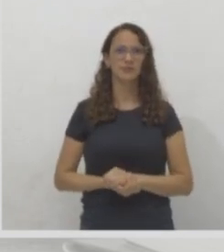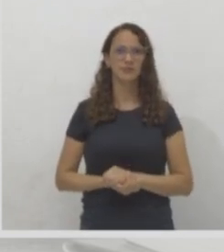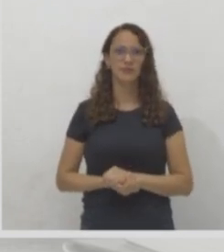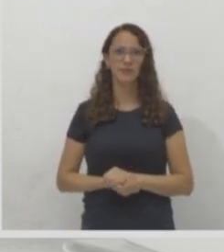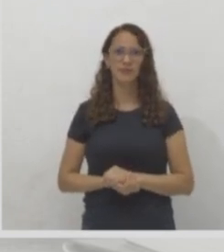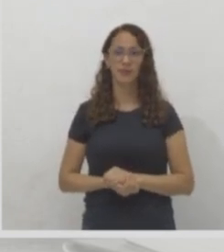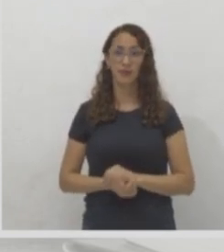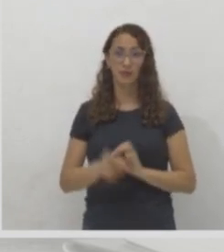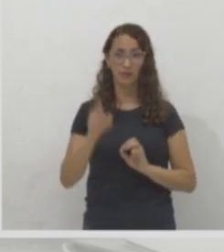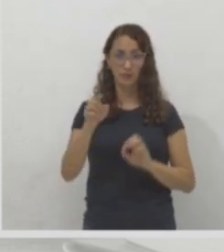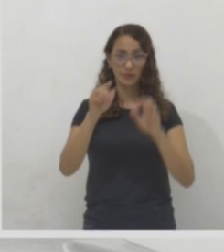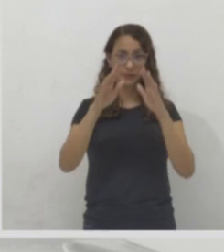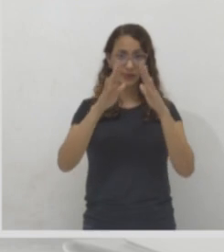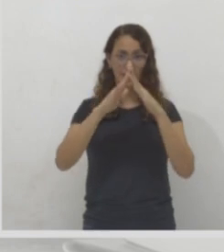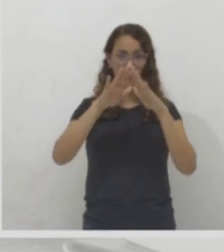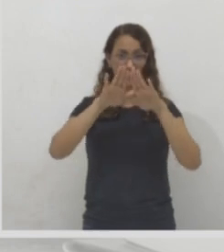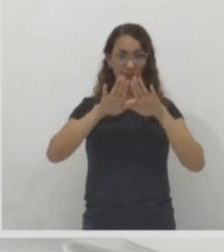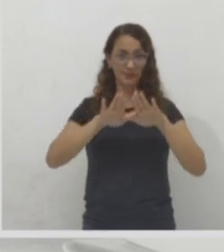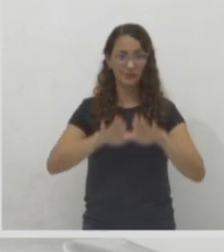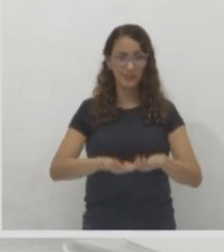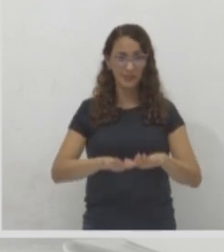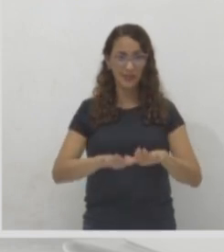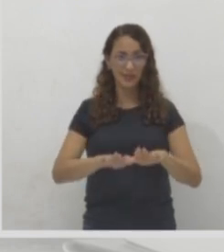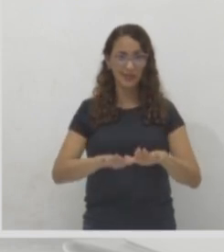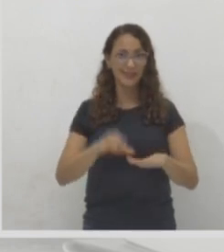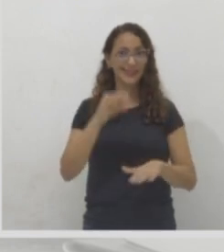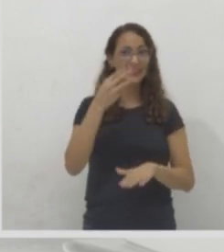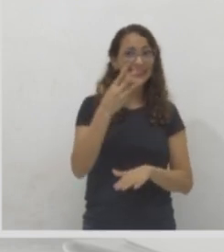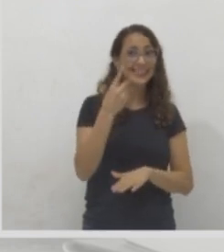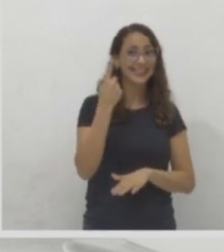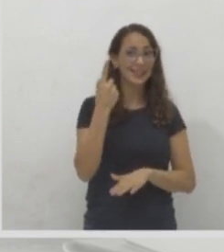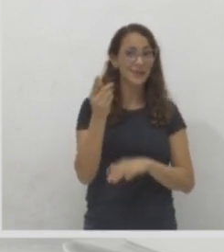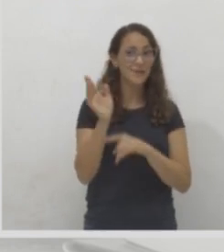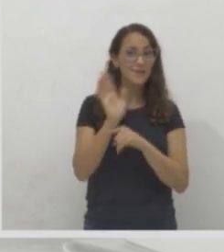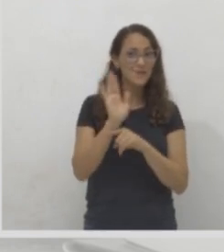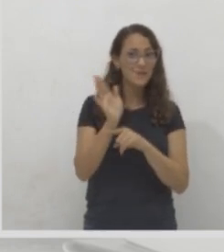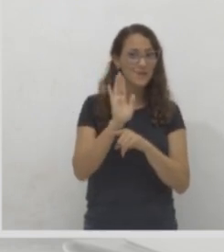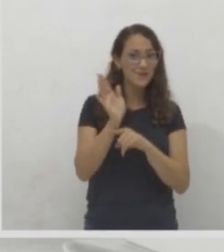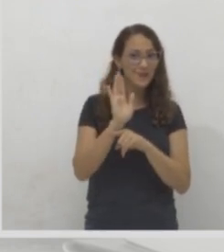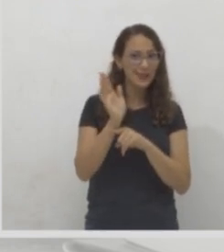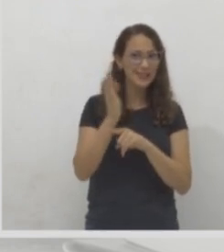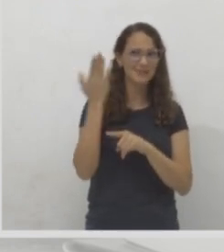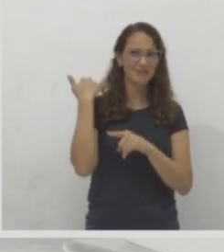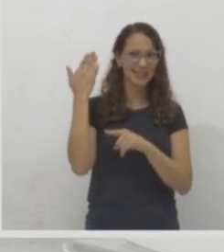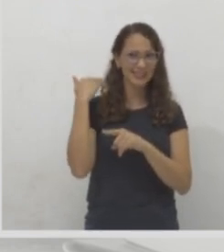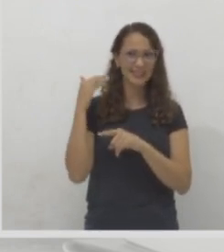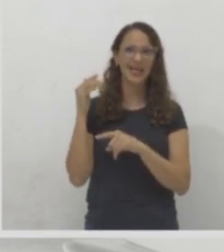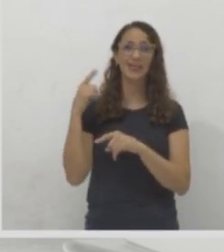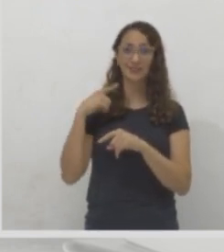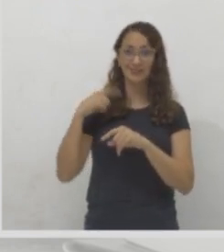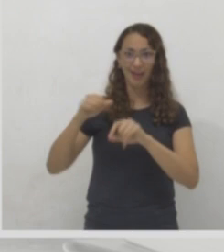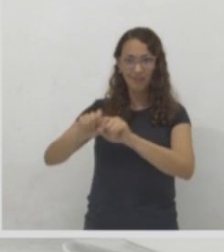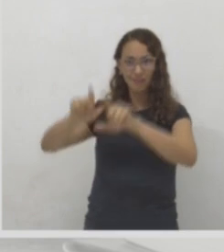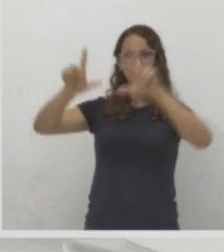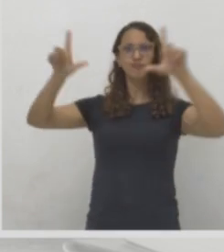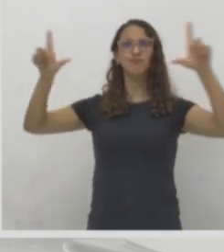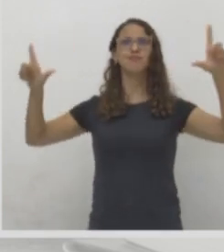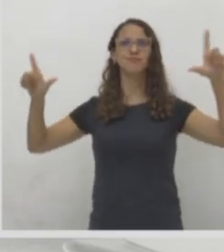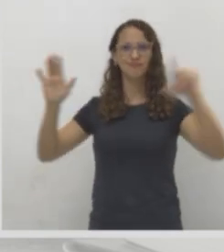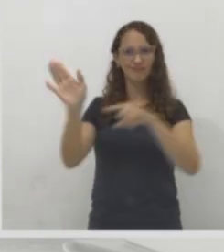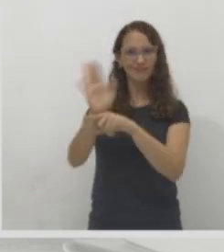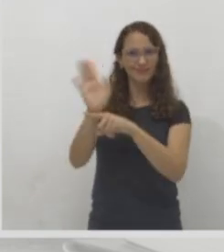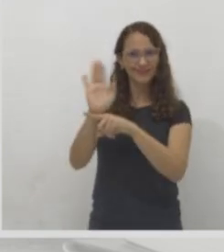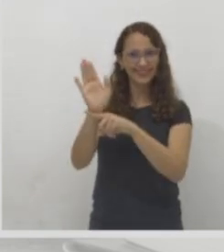Fique em casa. 31 filmes que estavam em cartaz nos cinemas já estão no